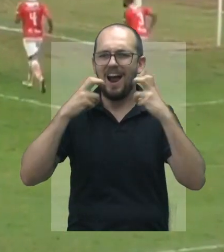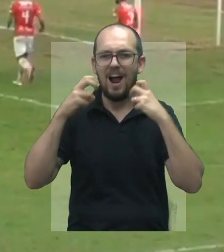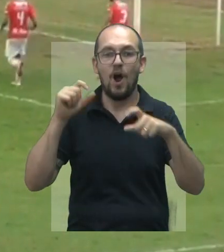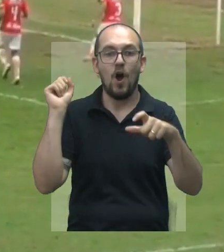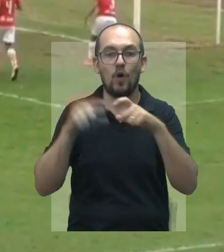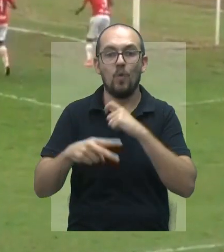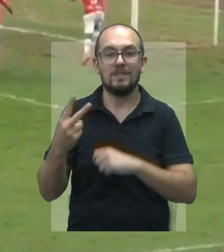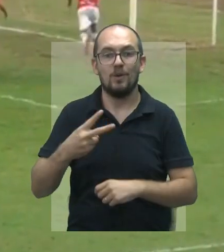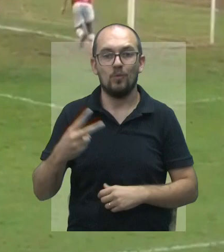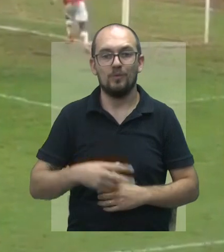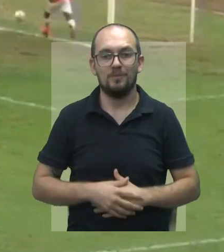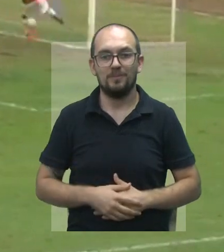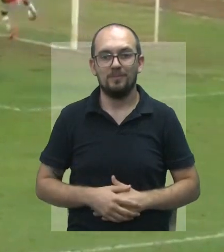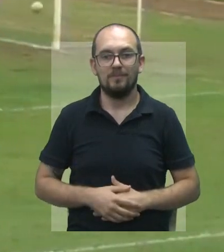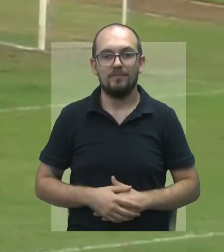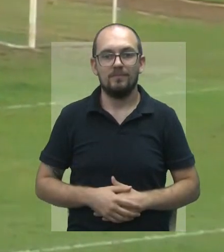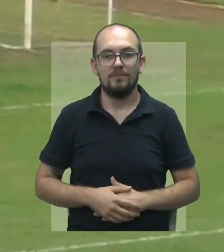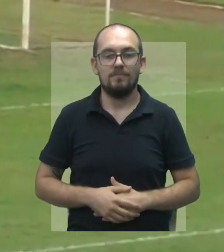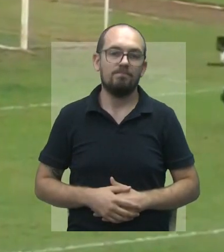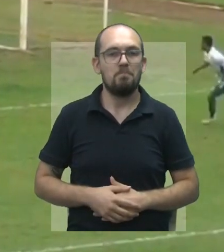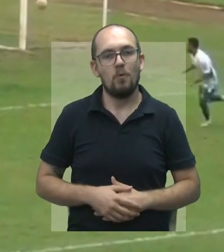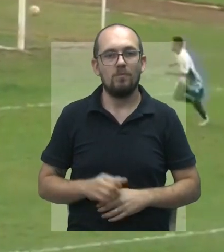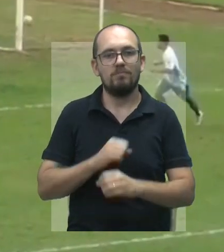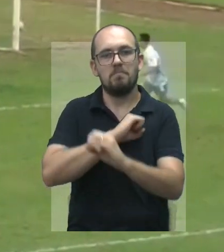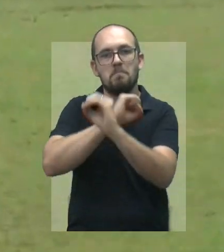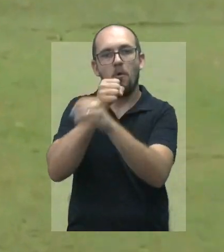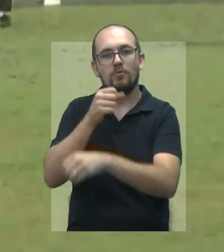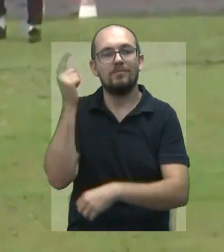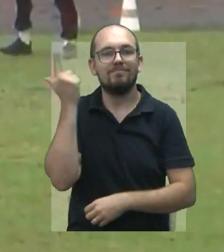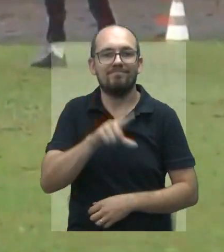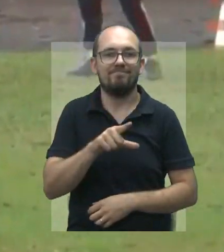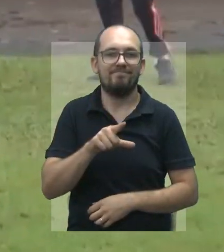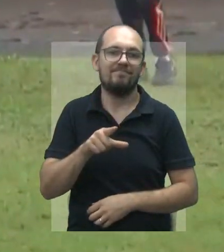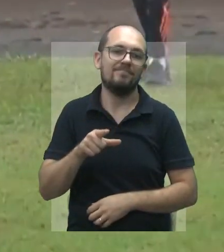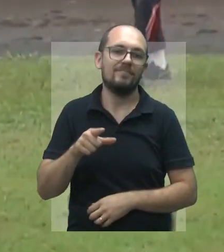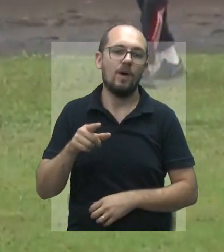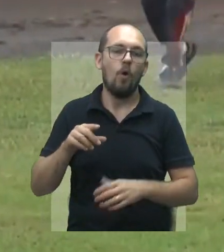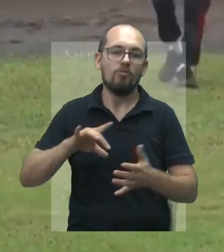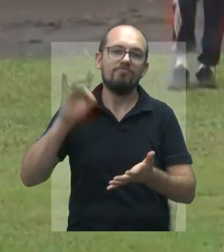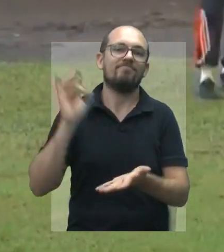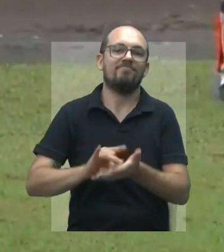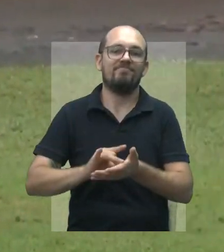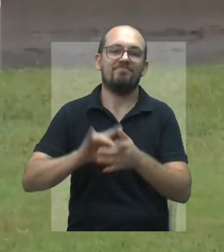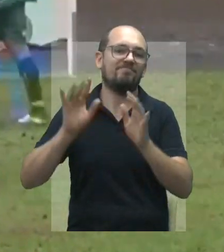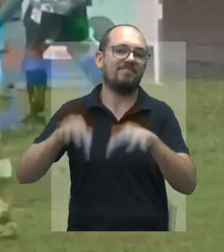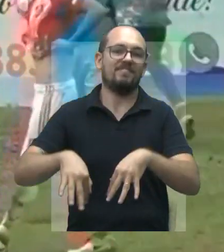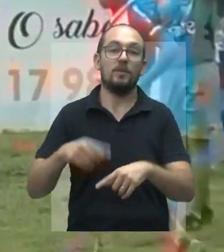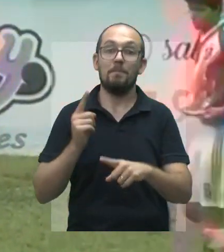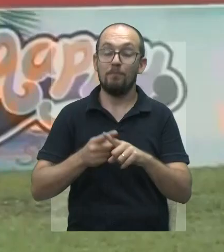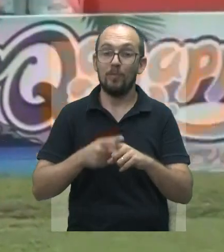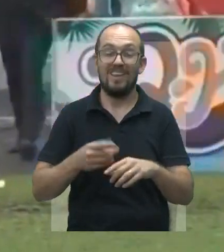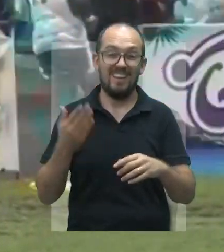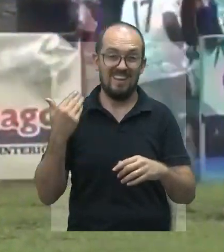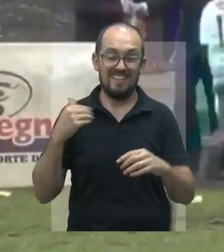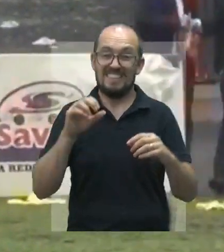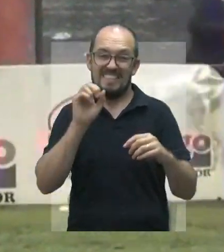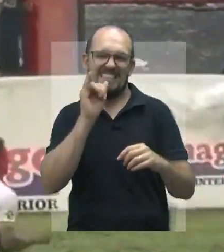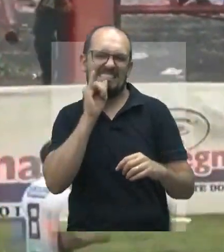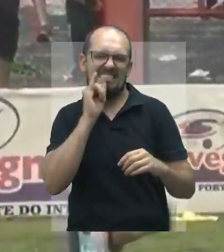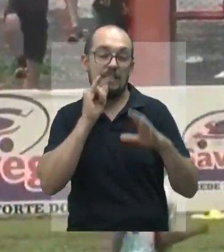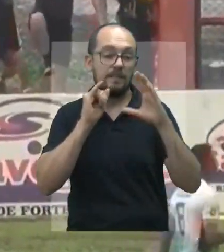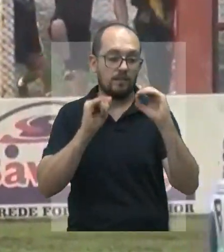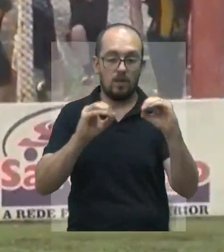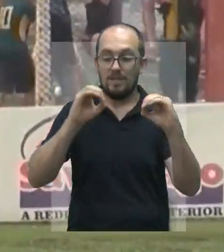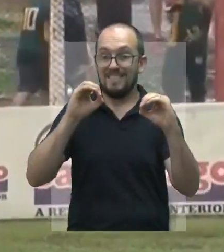que acabou sacramentando o resultado do jogo, até porque o resultado de 0-0 ou qualquer